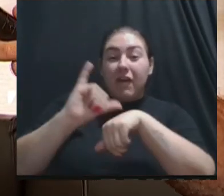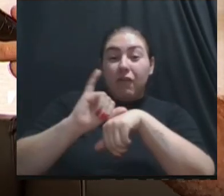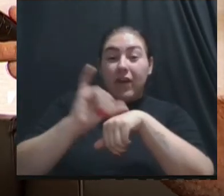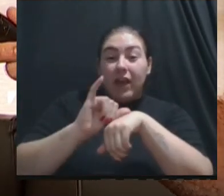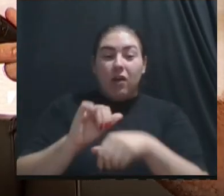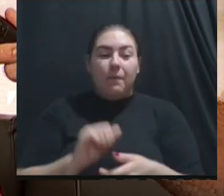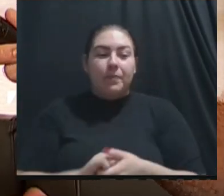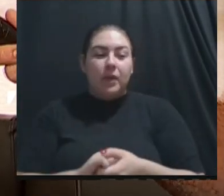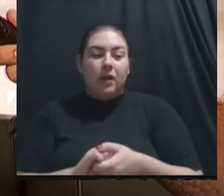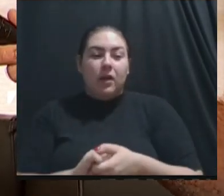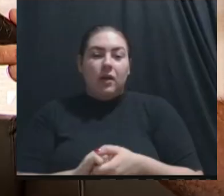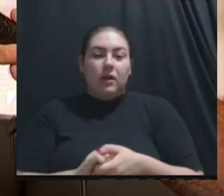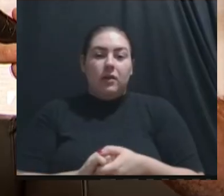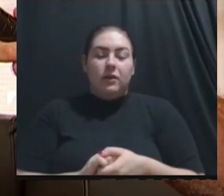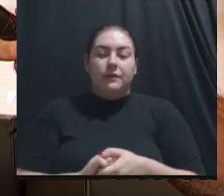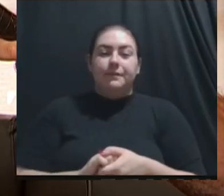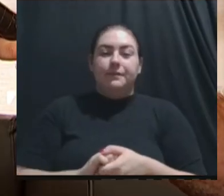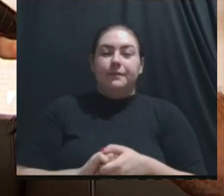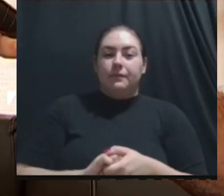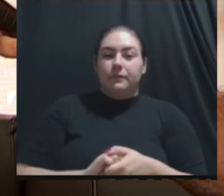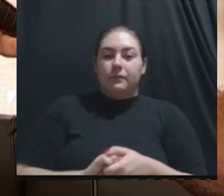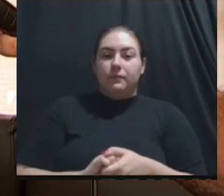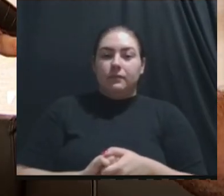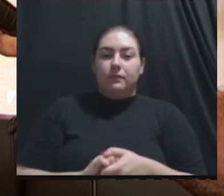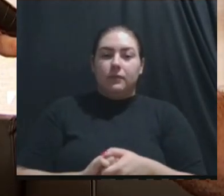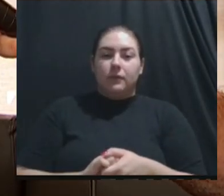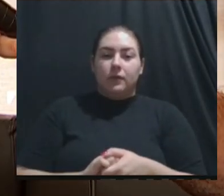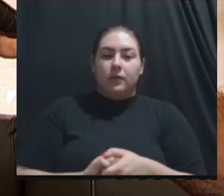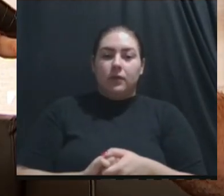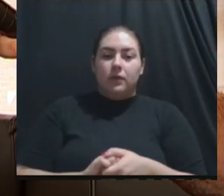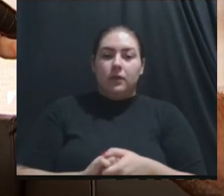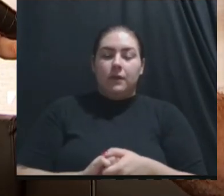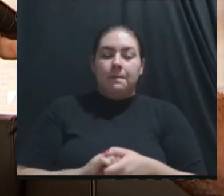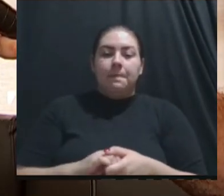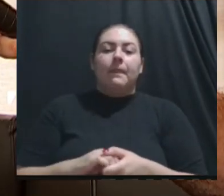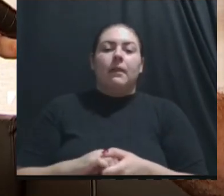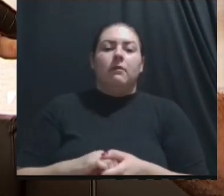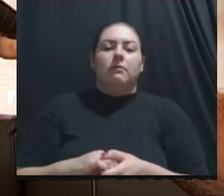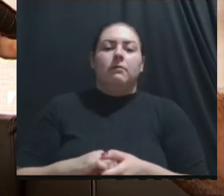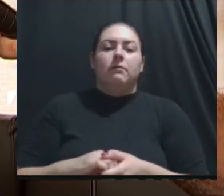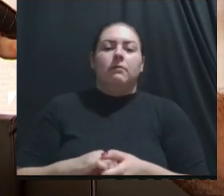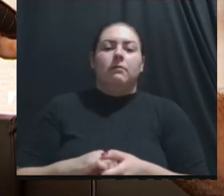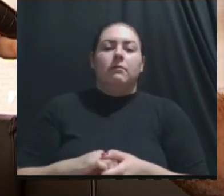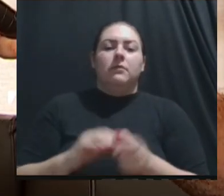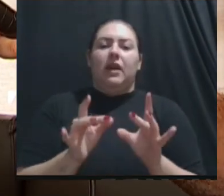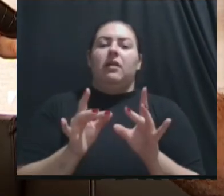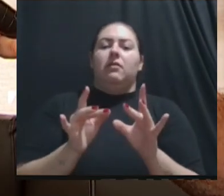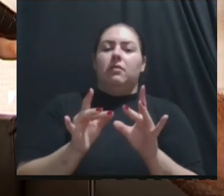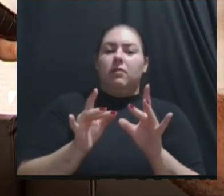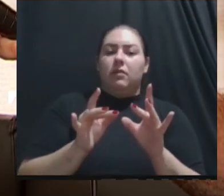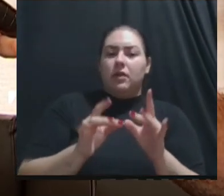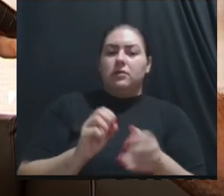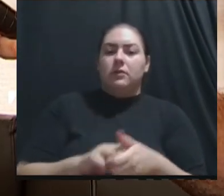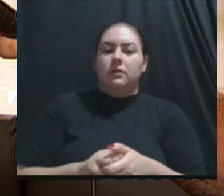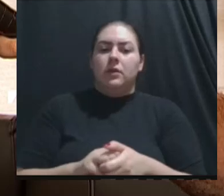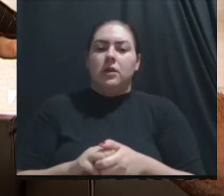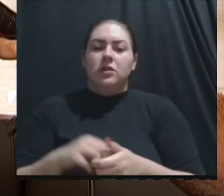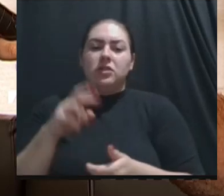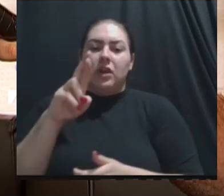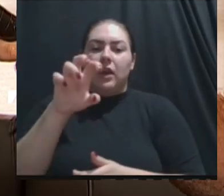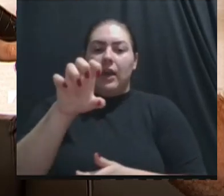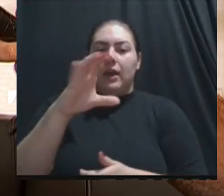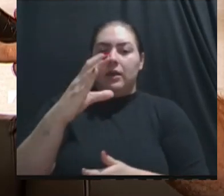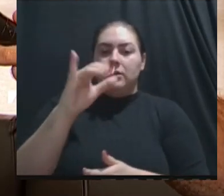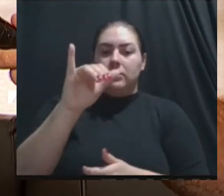criminalidade, a venda desses materiais recicláveis no centro, onde a gente gera também a compra ali de drogas, fomentando